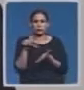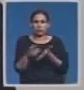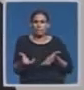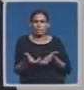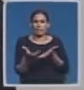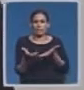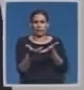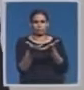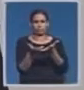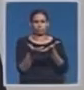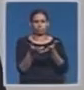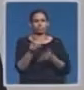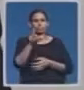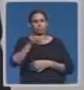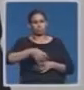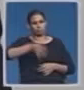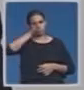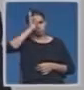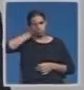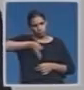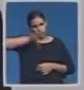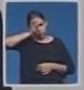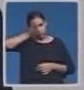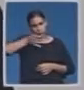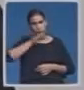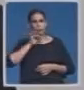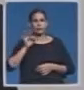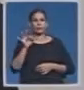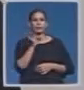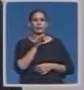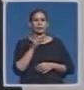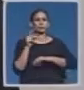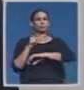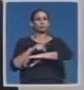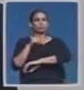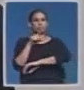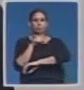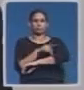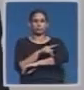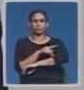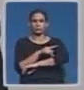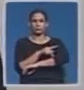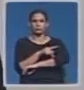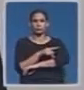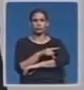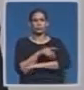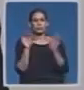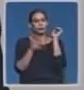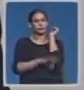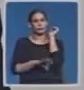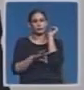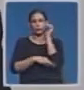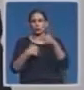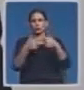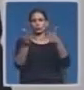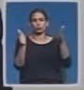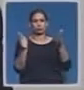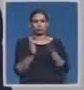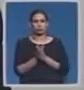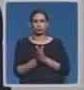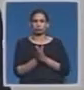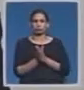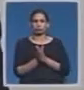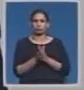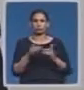na dignidade das famílias ponta delgada em todas as freguesias ânimo